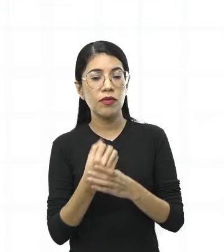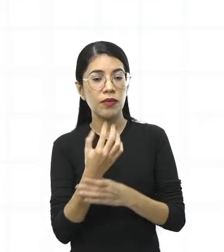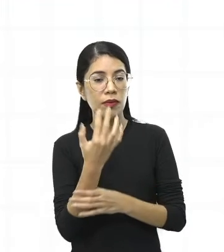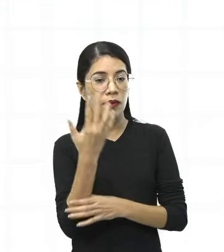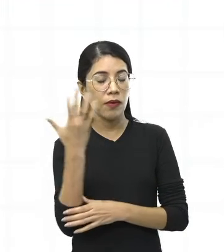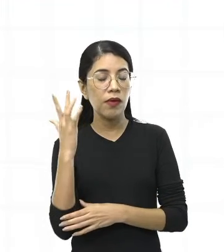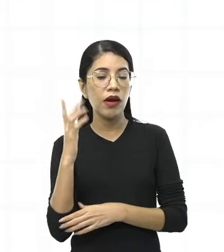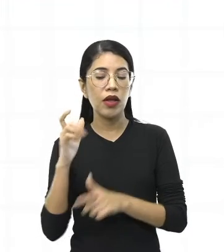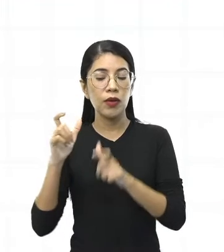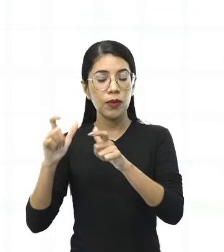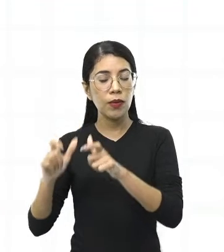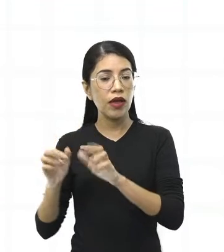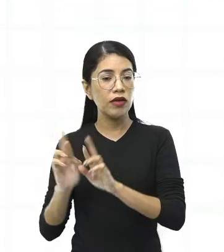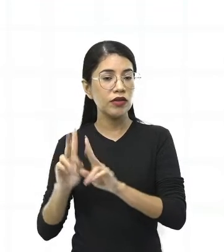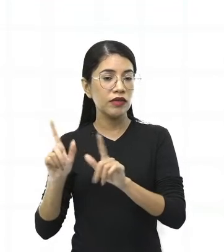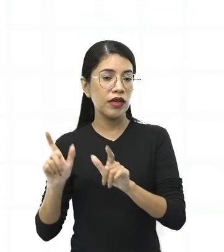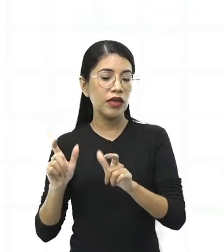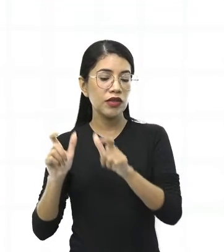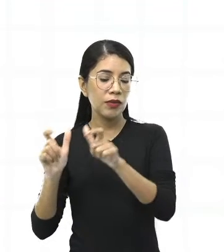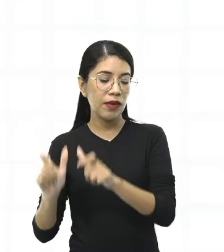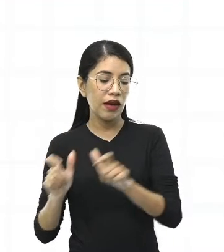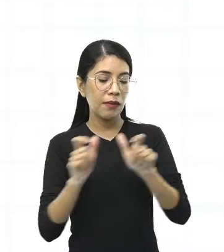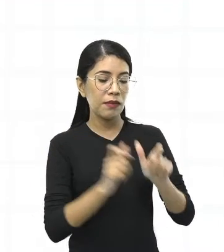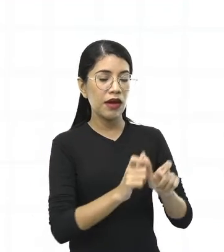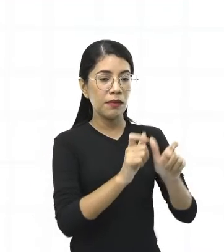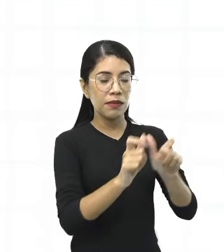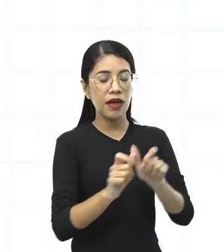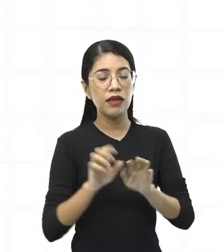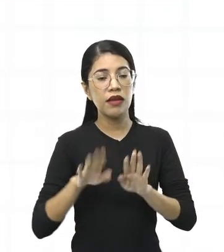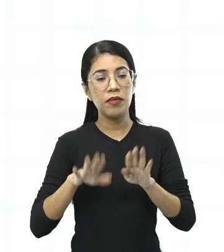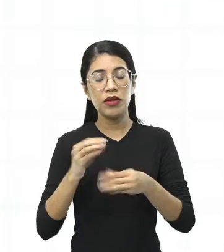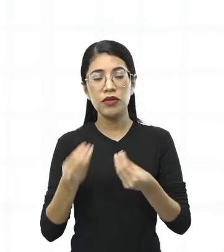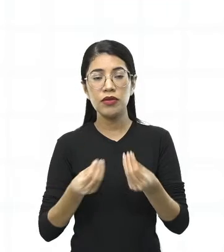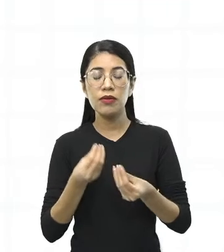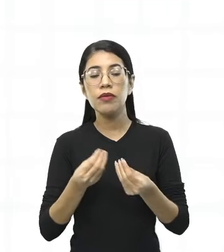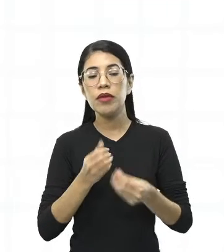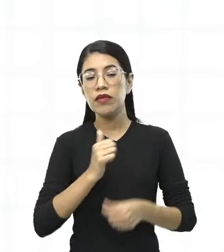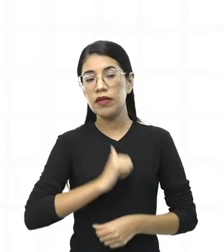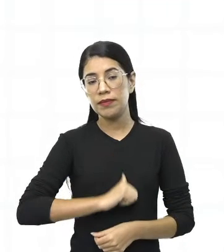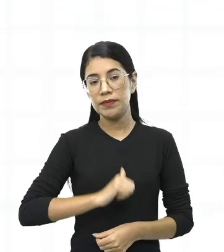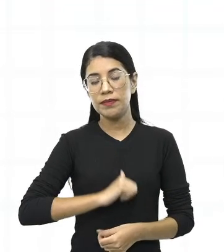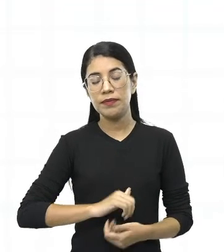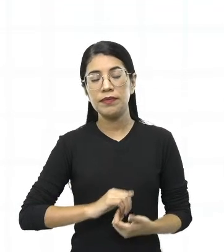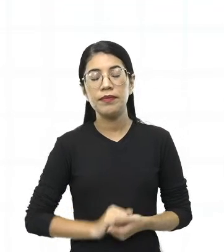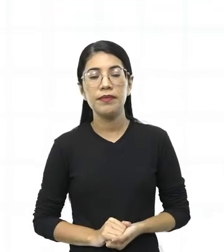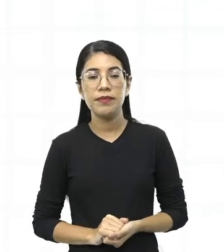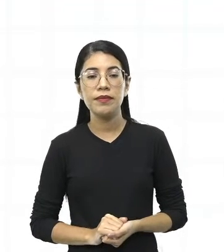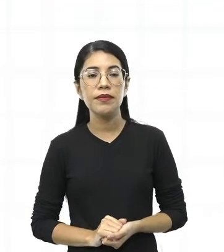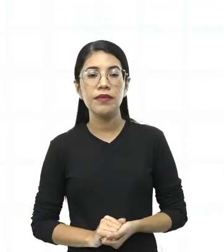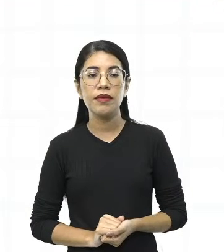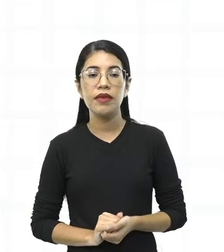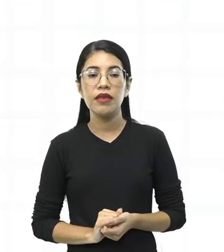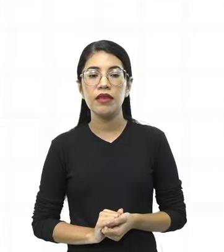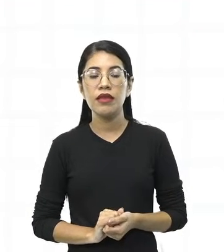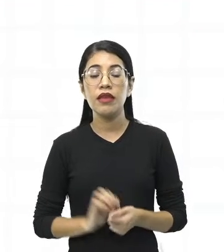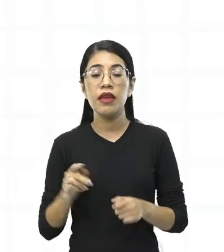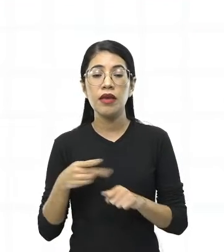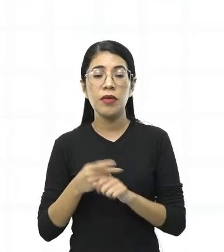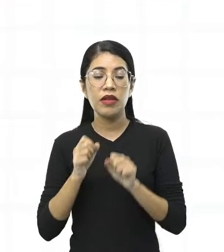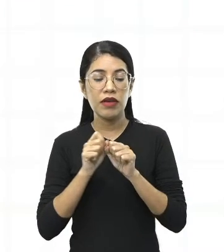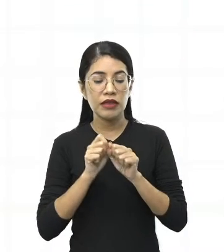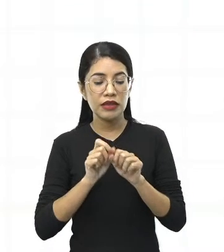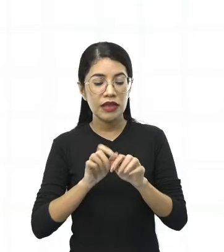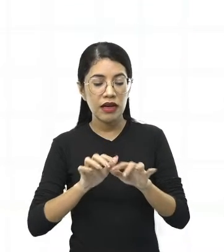outro local através das suas fezes, né? E aí, por último, ele fala, né, que elas são espalhadas